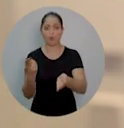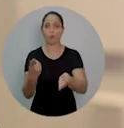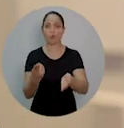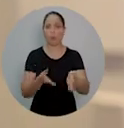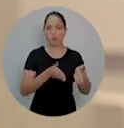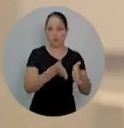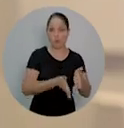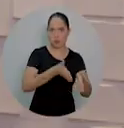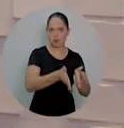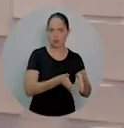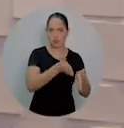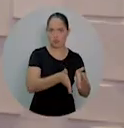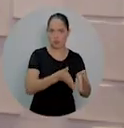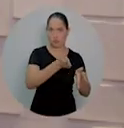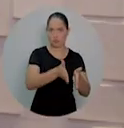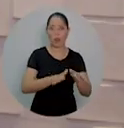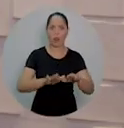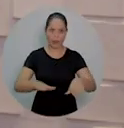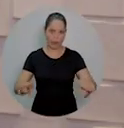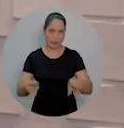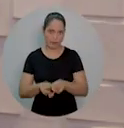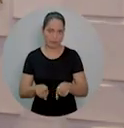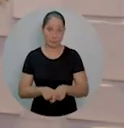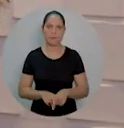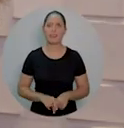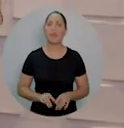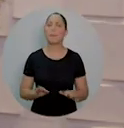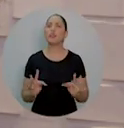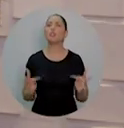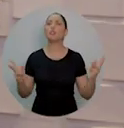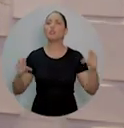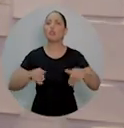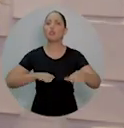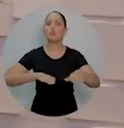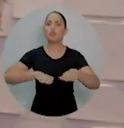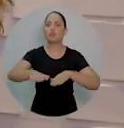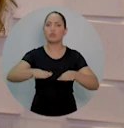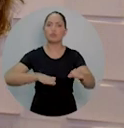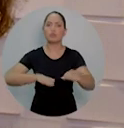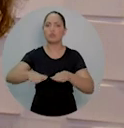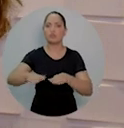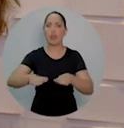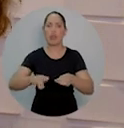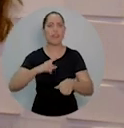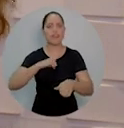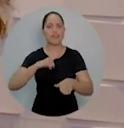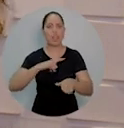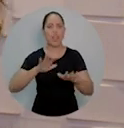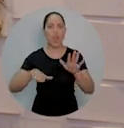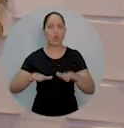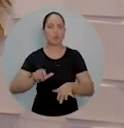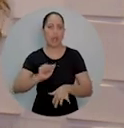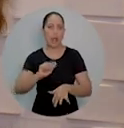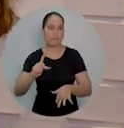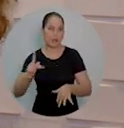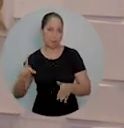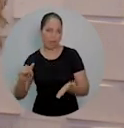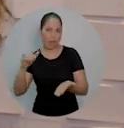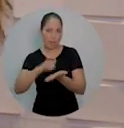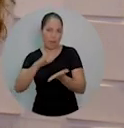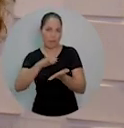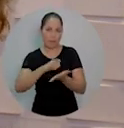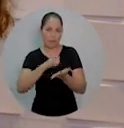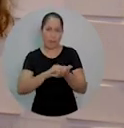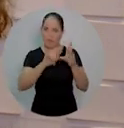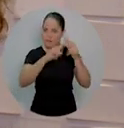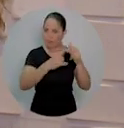modo terrestre também. Doutor Samuel, além dos transportes tradicionais, a gente também tem ferramentas, aplicativos